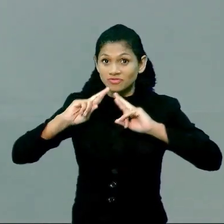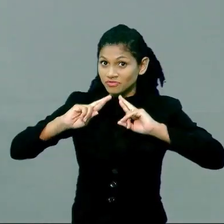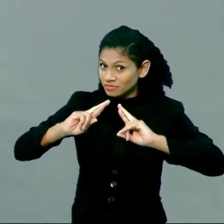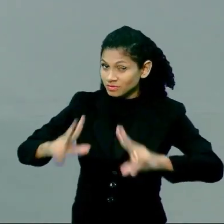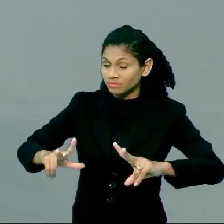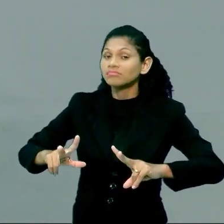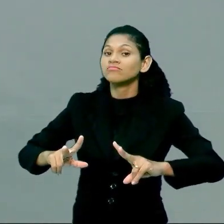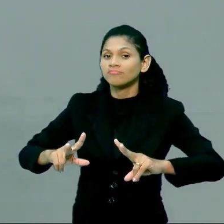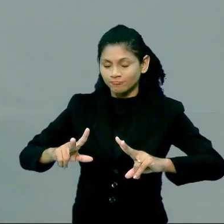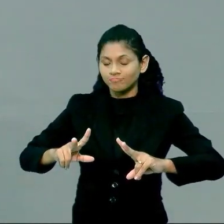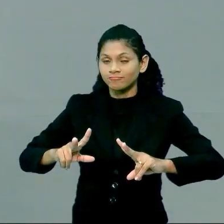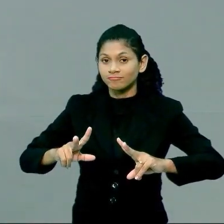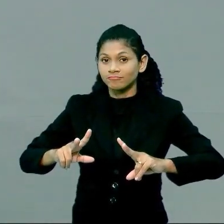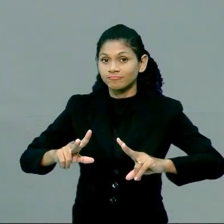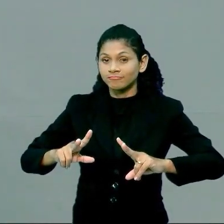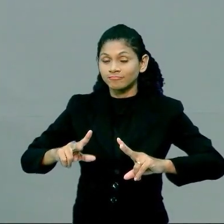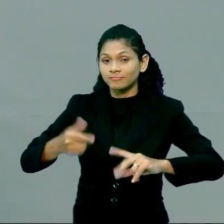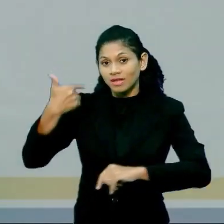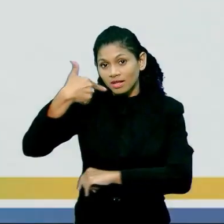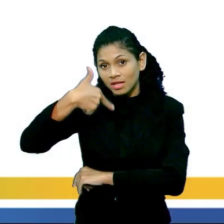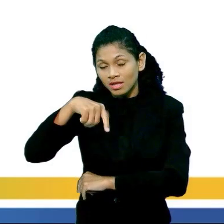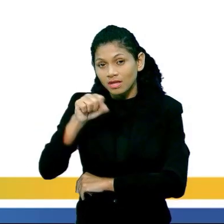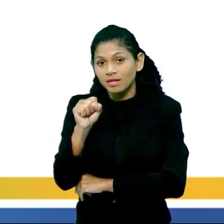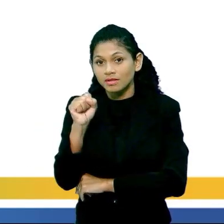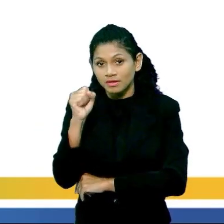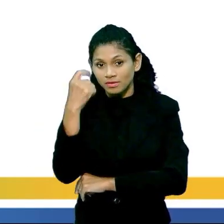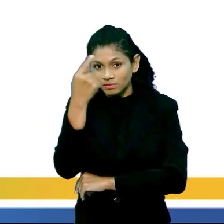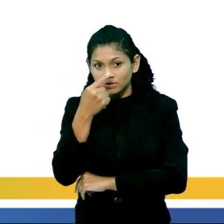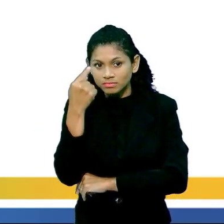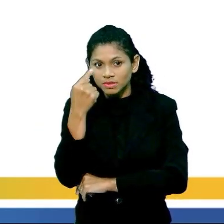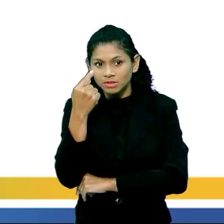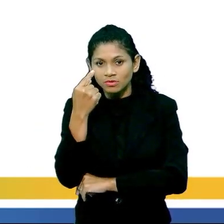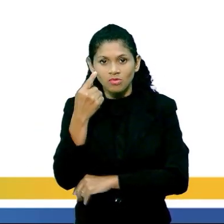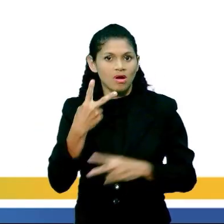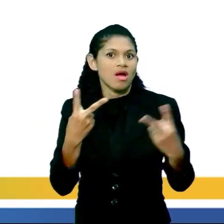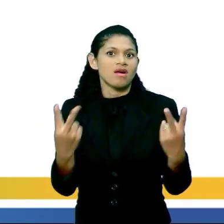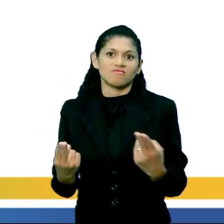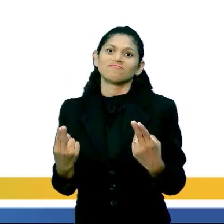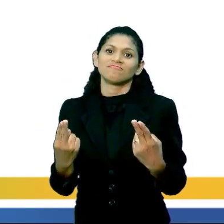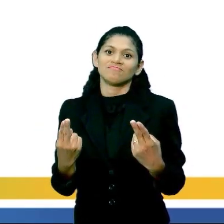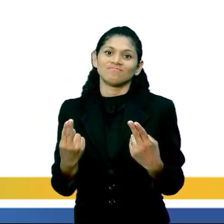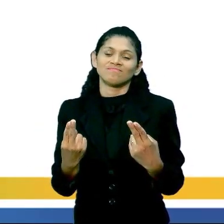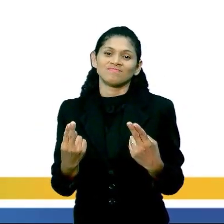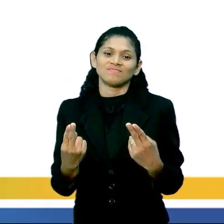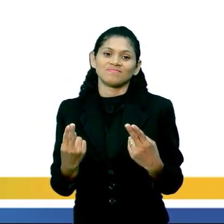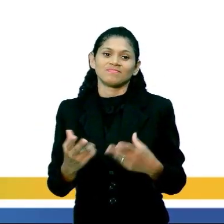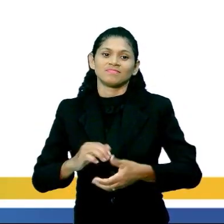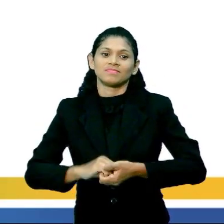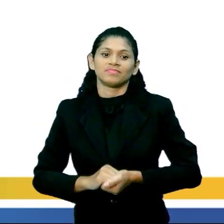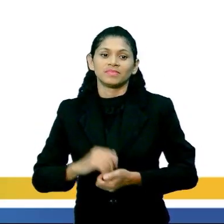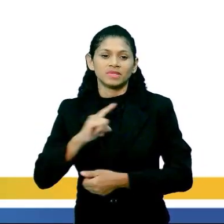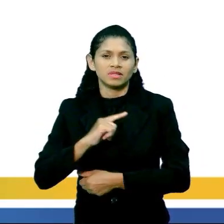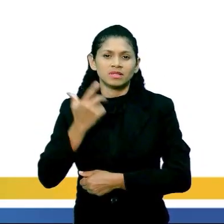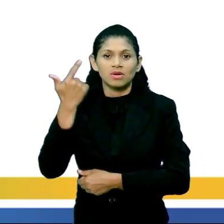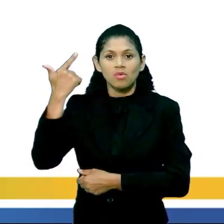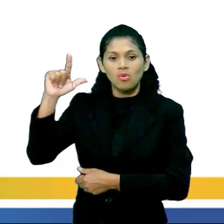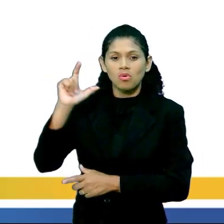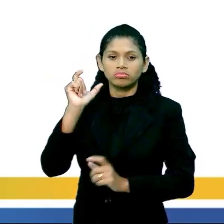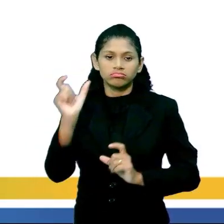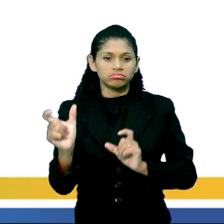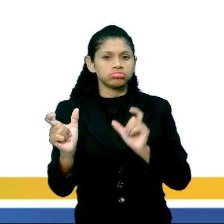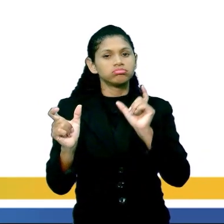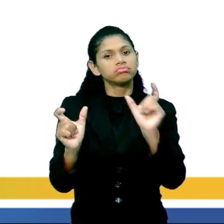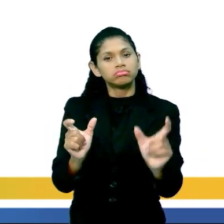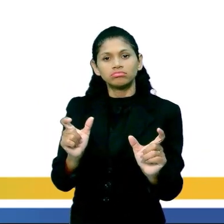galera. Barco é chamado de navio, navio é chamado de barco, tá? São sinônimos. E aí temos outras palavras. Aí, tá?